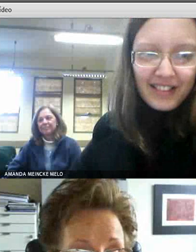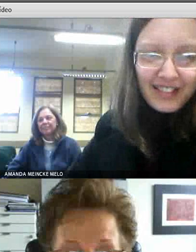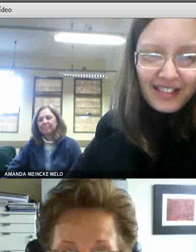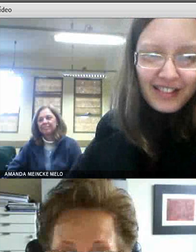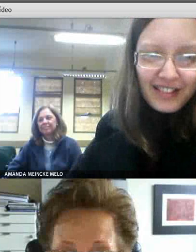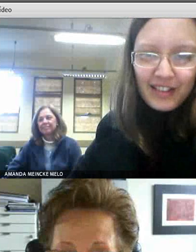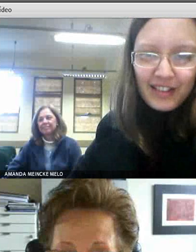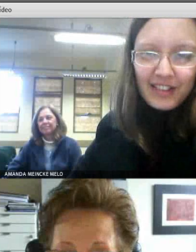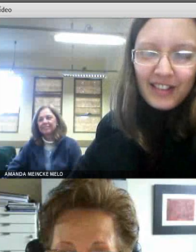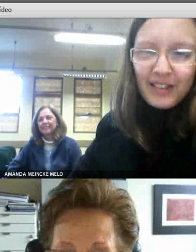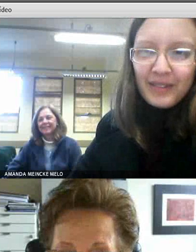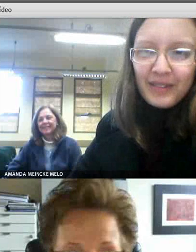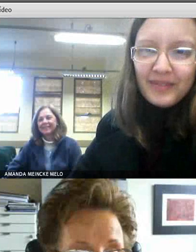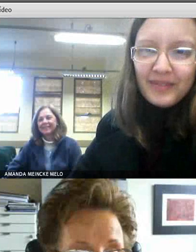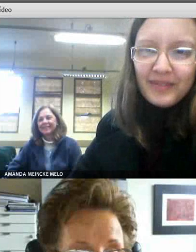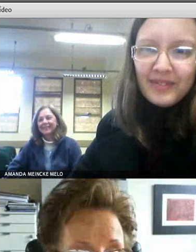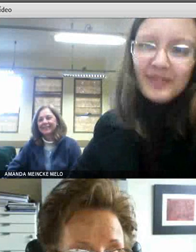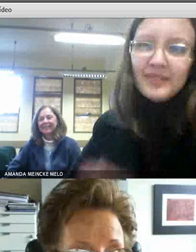brilhantes. Ela nos fez como